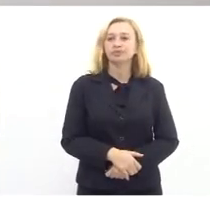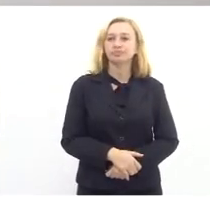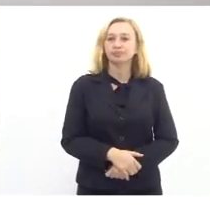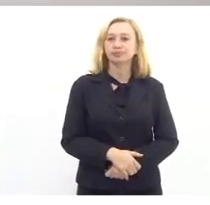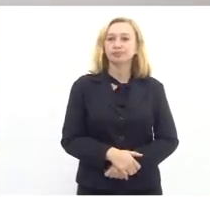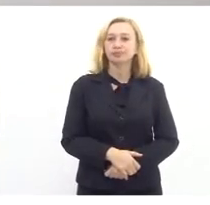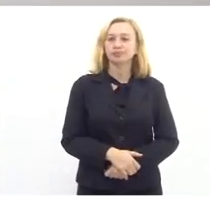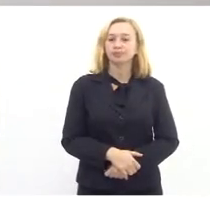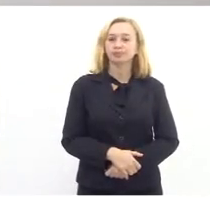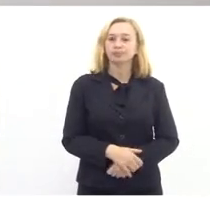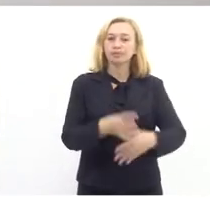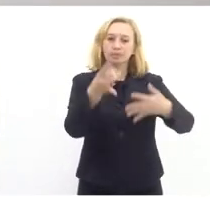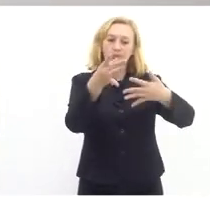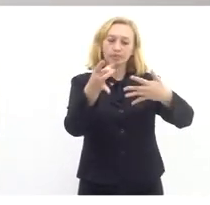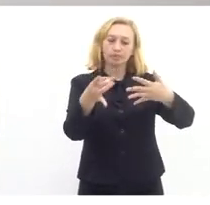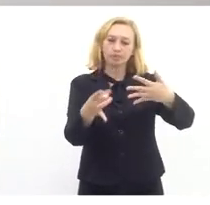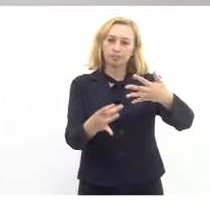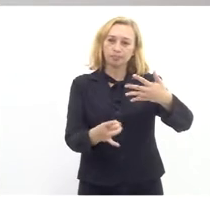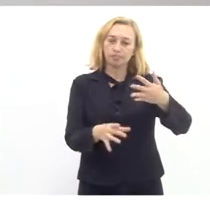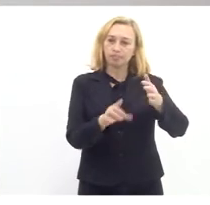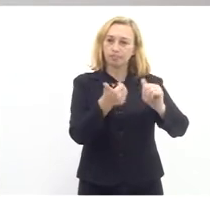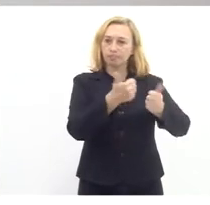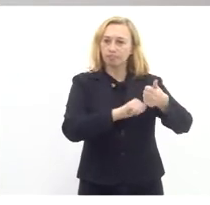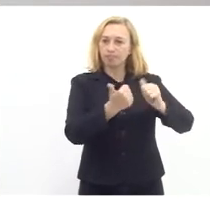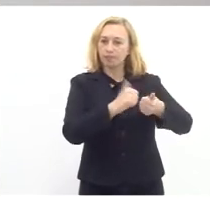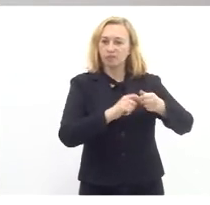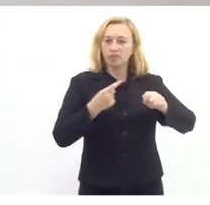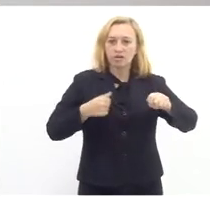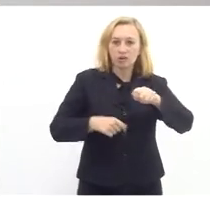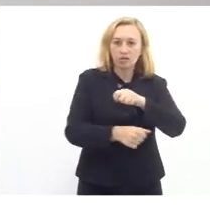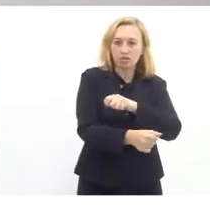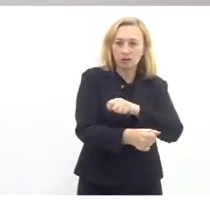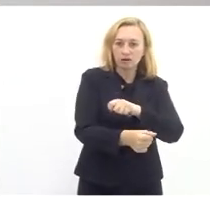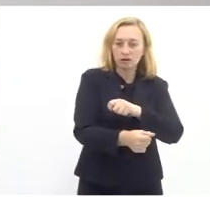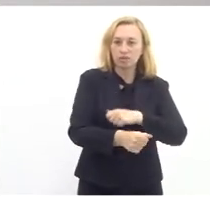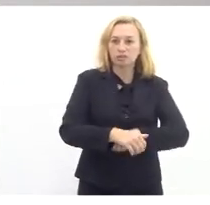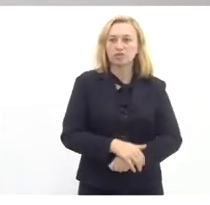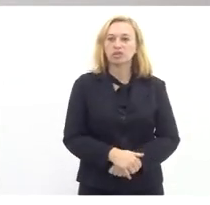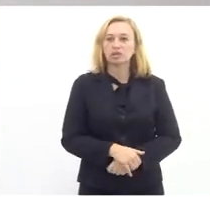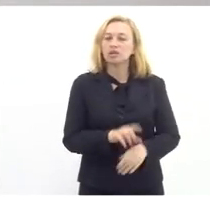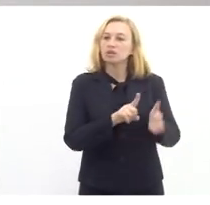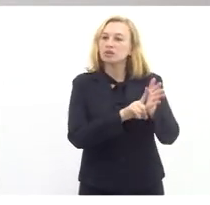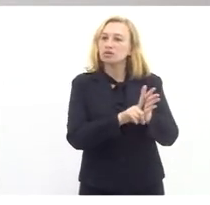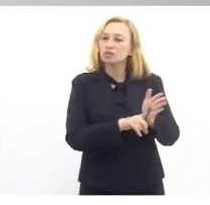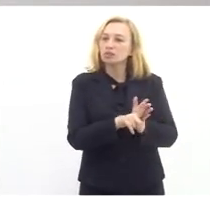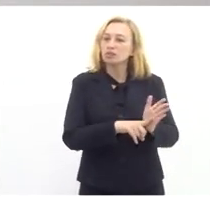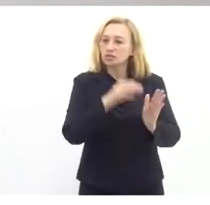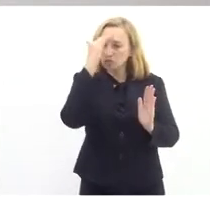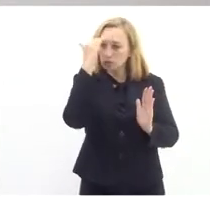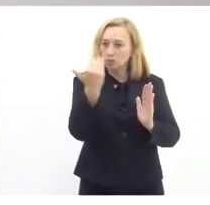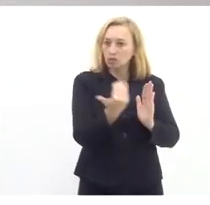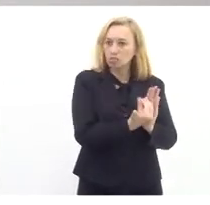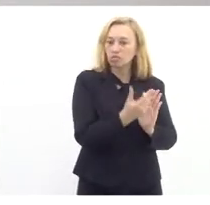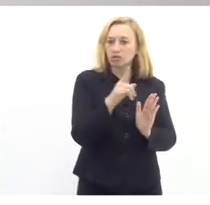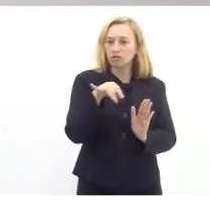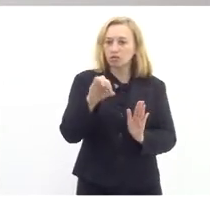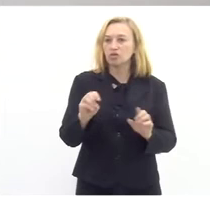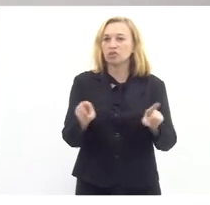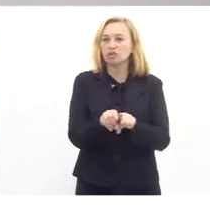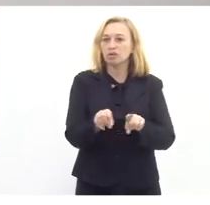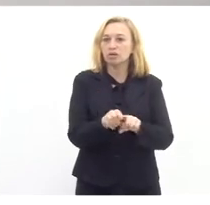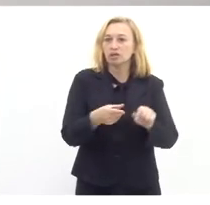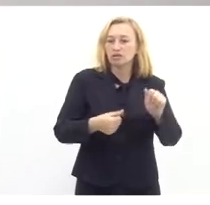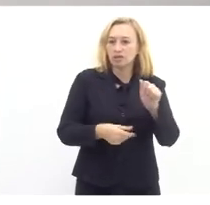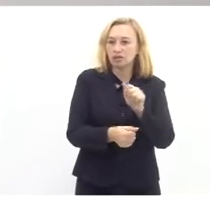Definição com maior detalhamento da fase de avaliação dos investimentos, prevendo o exame do cumprimento físico e também